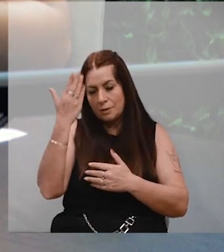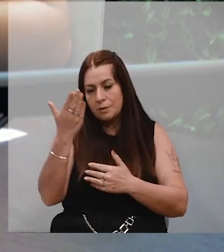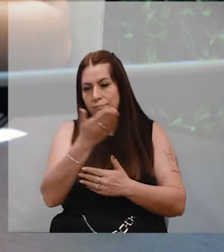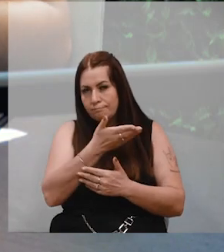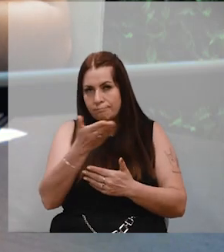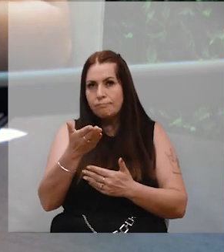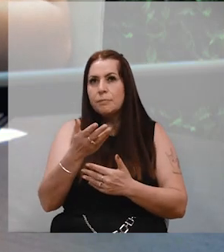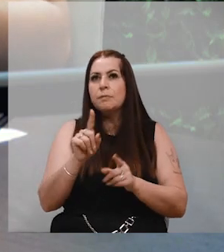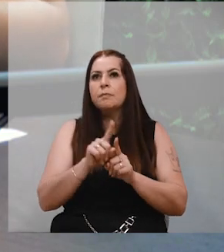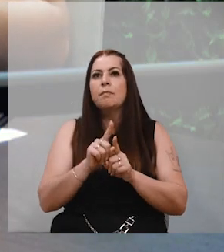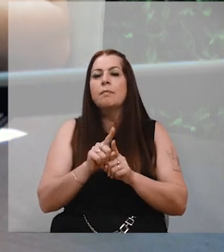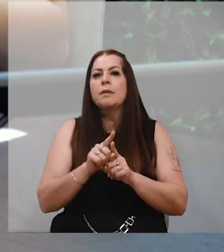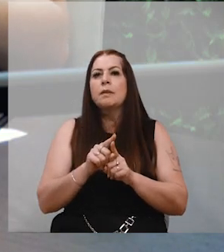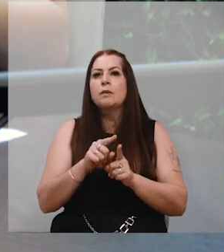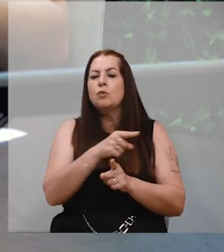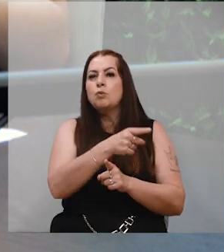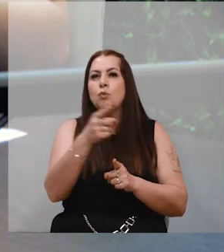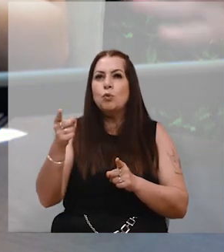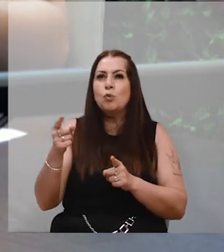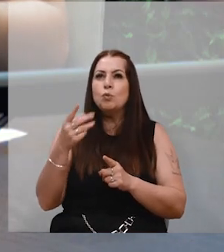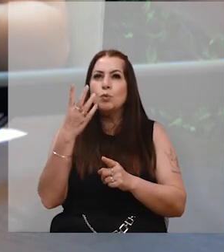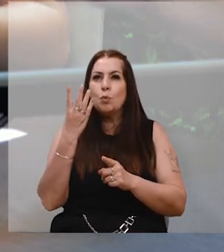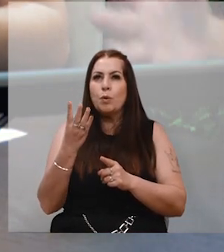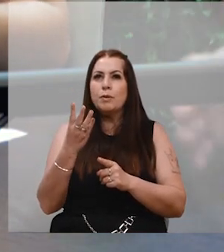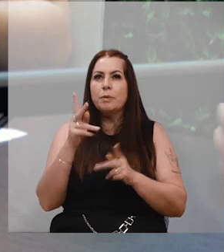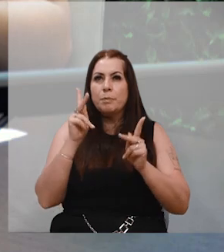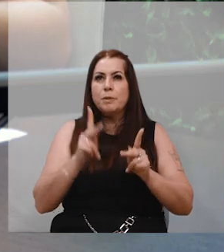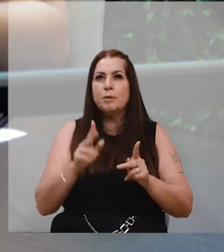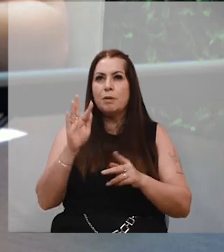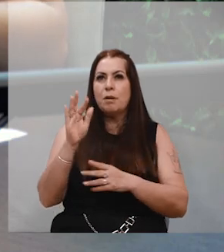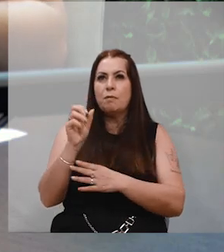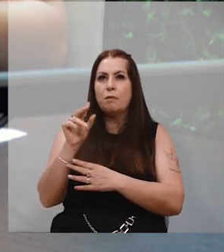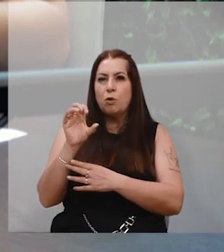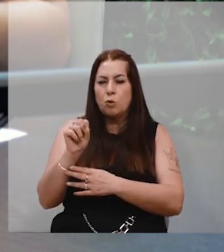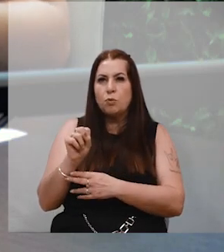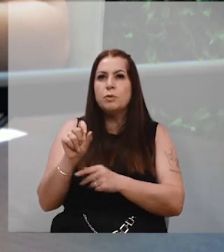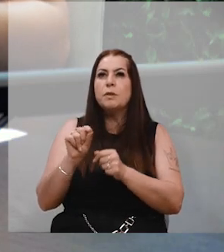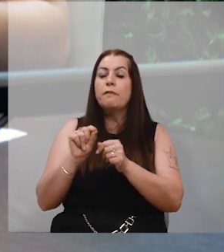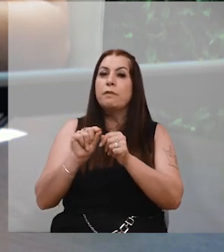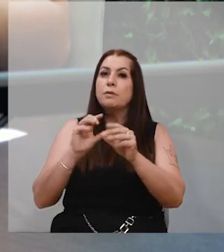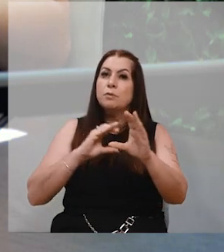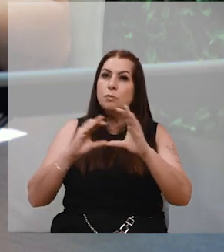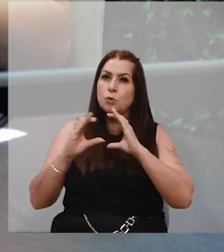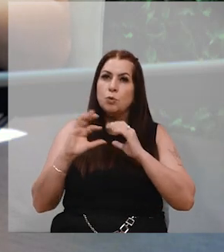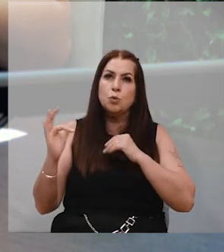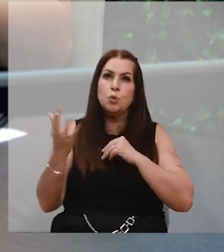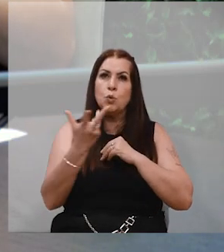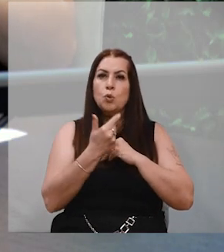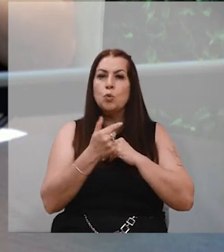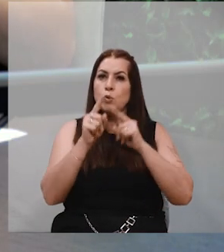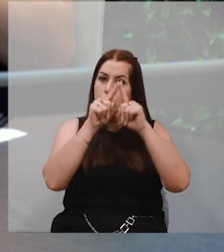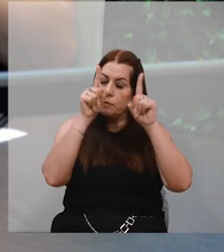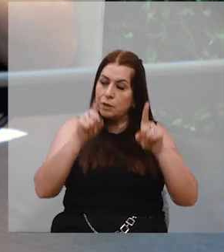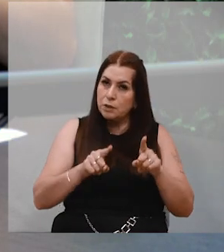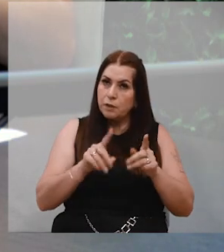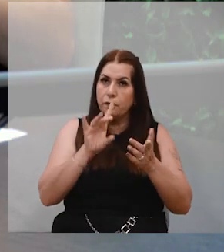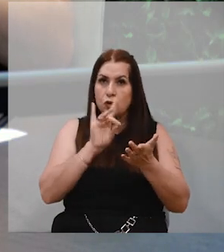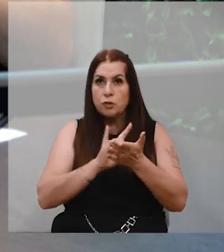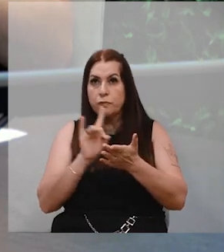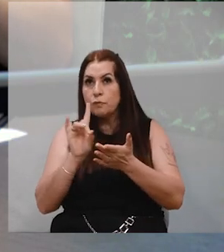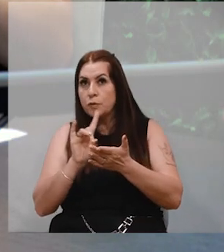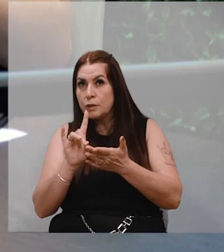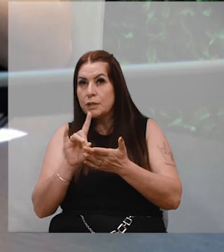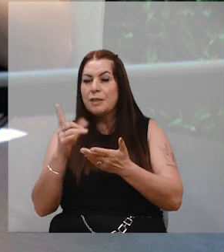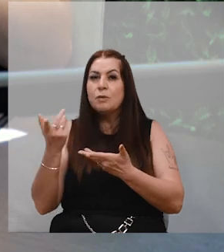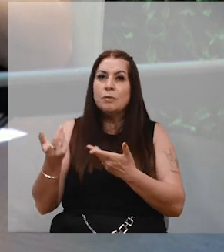agradecer muito isso e desejando que todos nós, os 4 aqui, o pessoal da Focus, quem faz a comunicação, todos os servidores